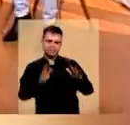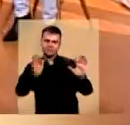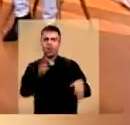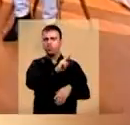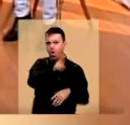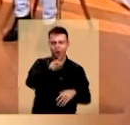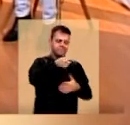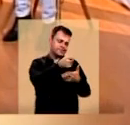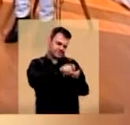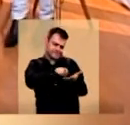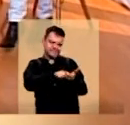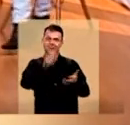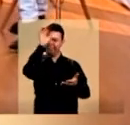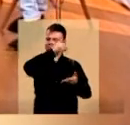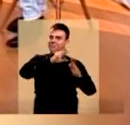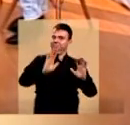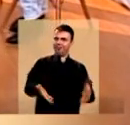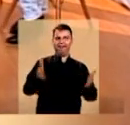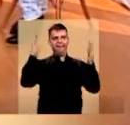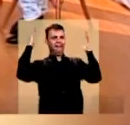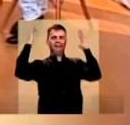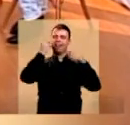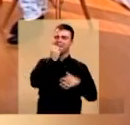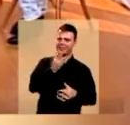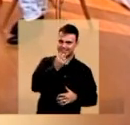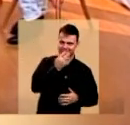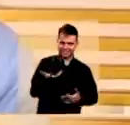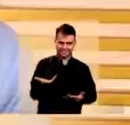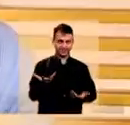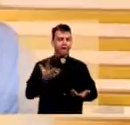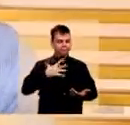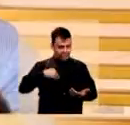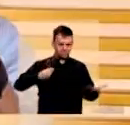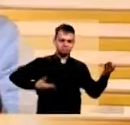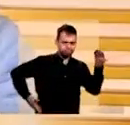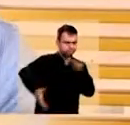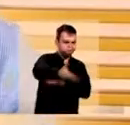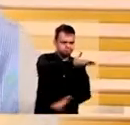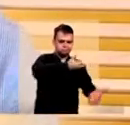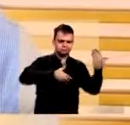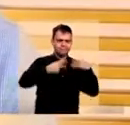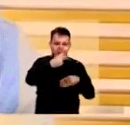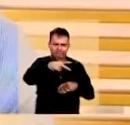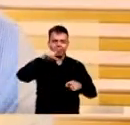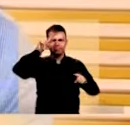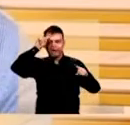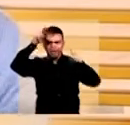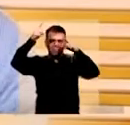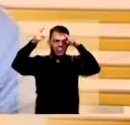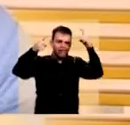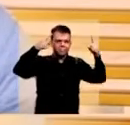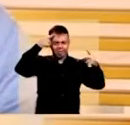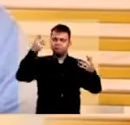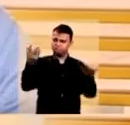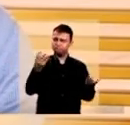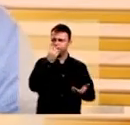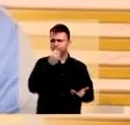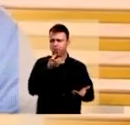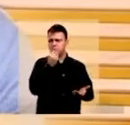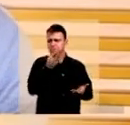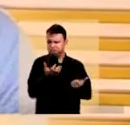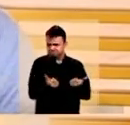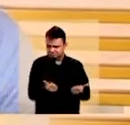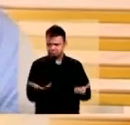o nome, ele já está escrevendo. A gente precisa ver, o filho está interagindo, está dando ideias, né? Porque